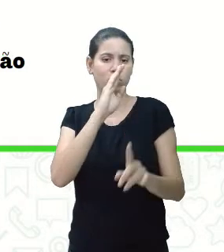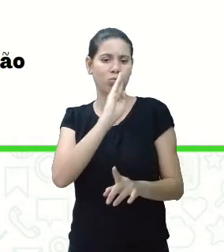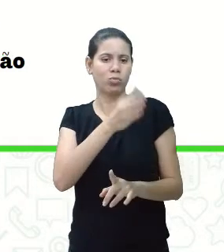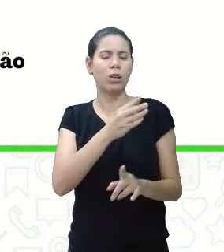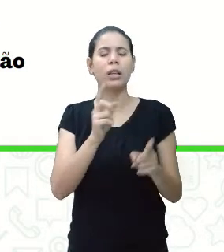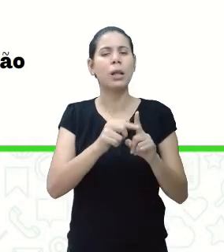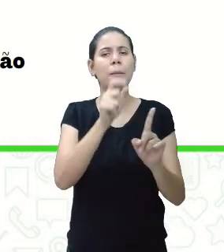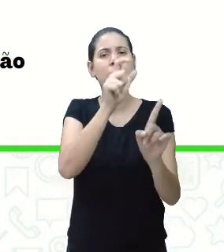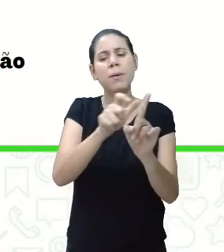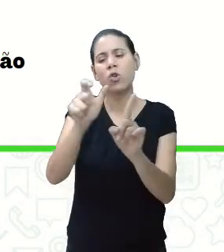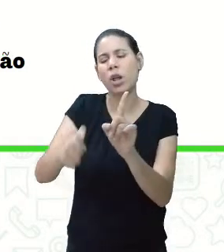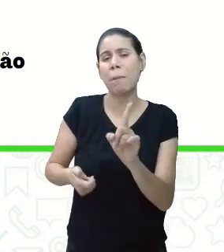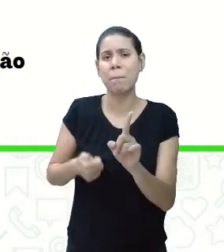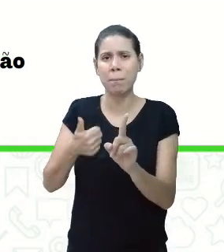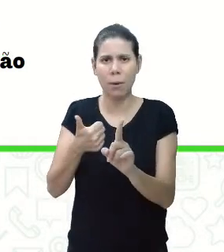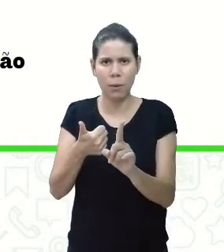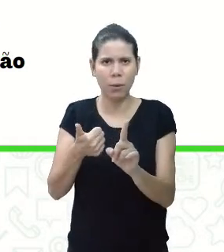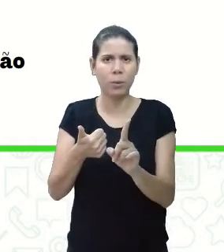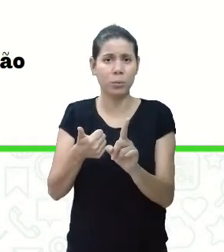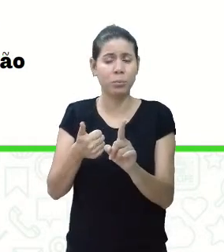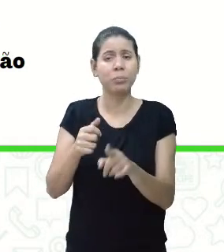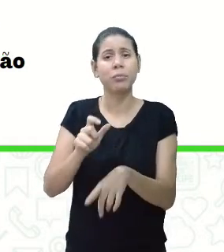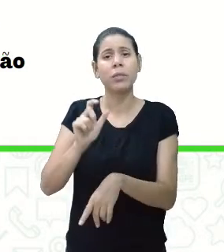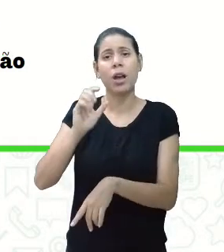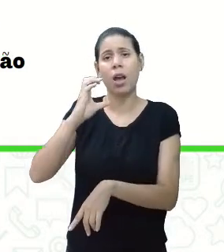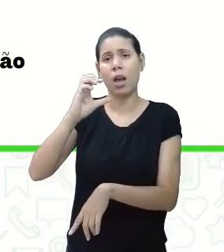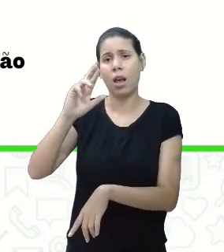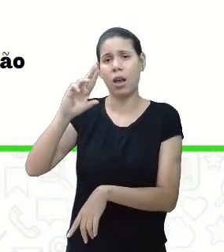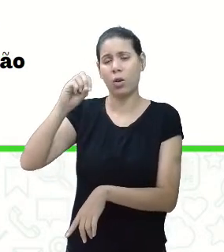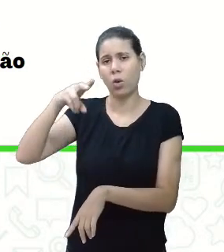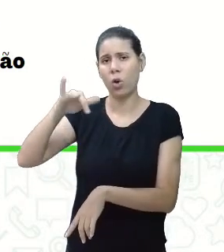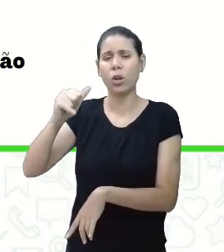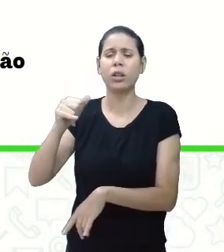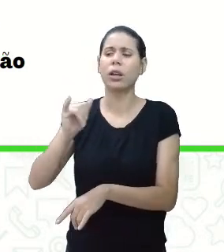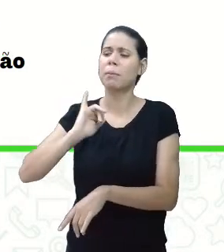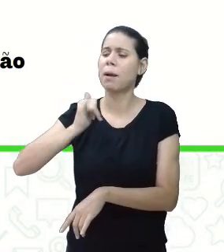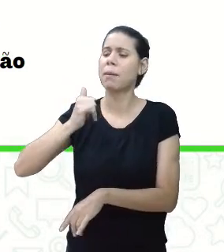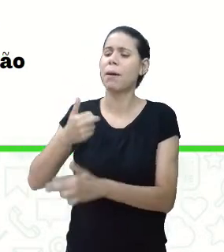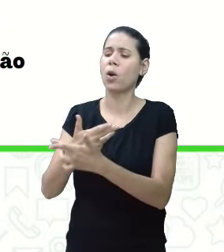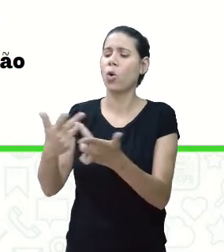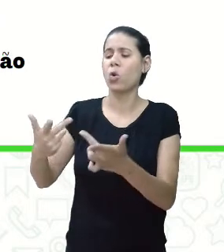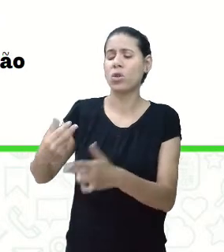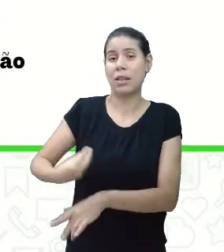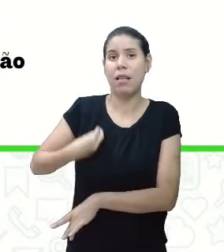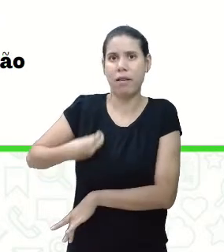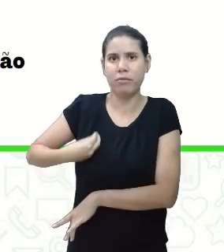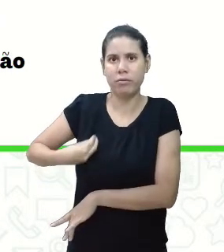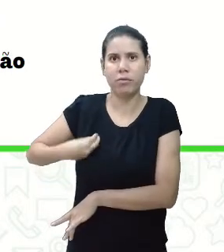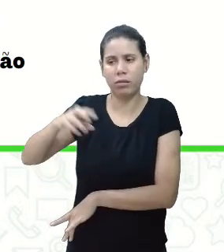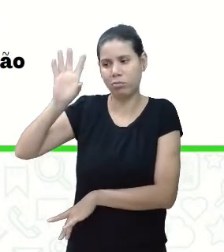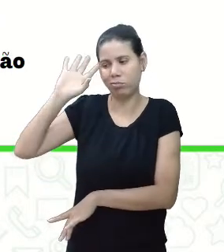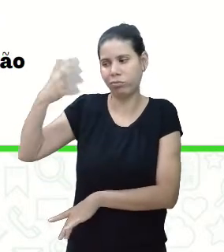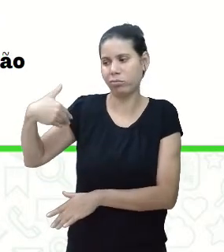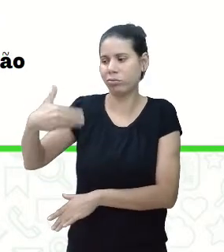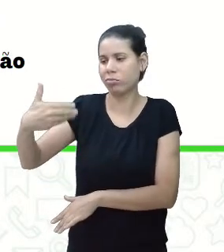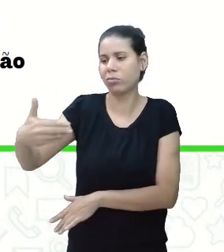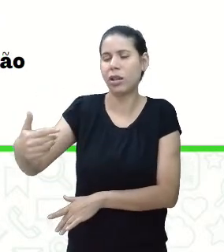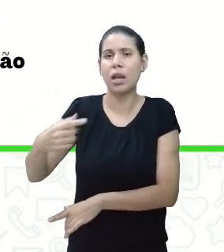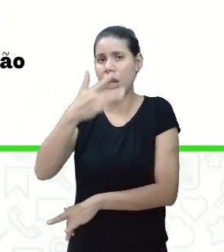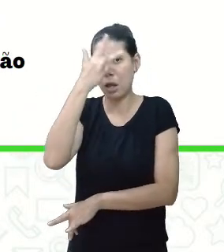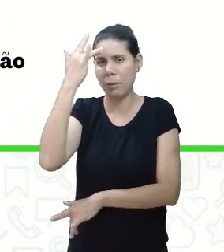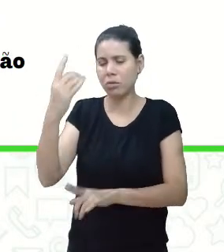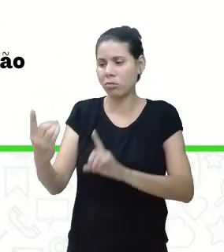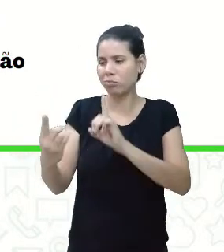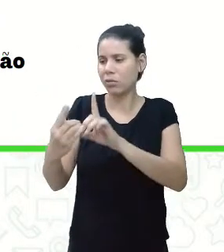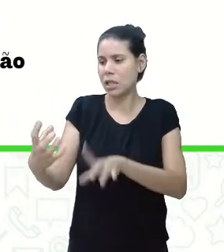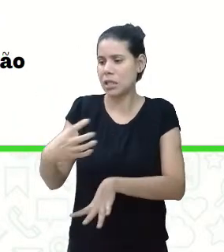de personagens envolvidos. A crônica narra fatos do cotidiano que geram um sentimento maior de identificação por